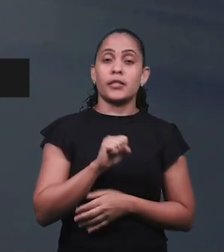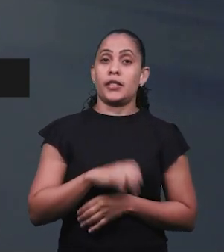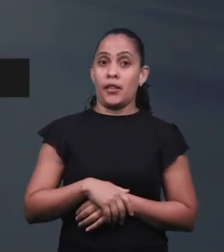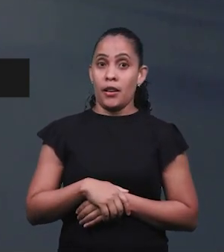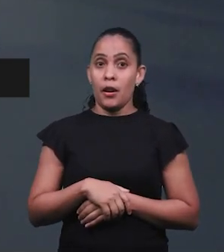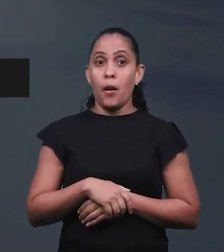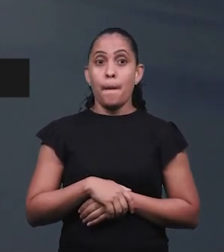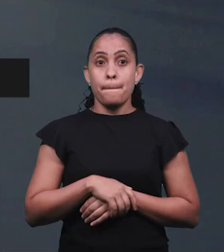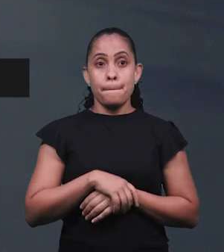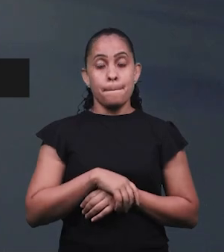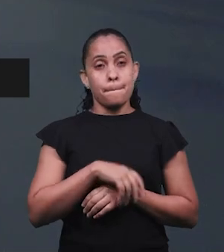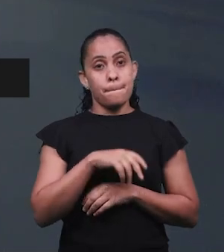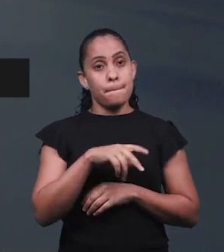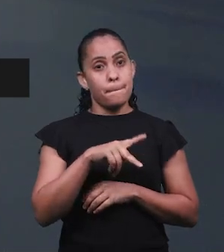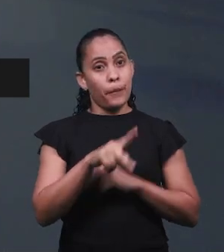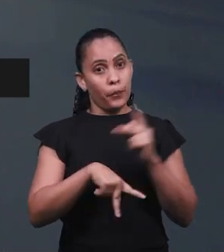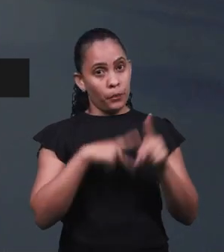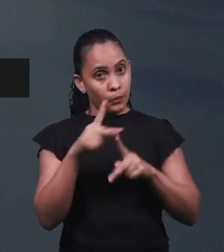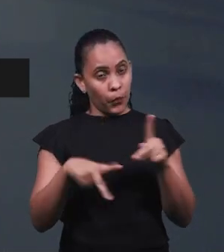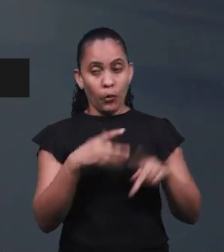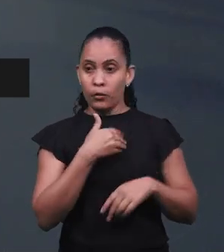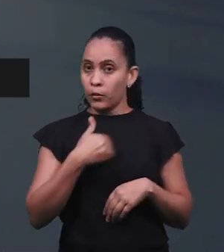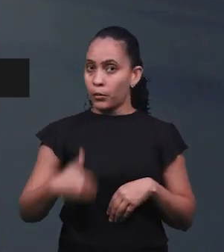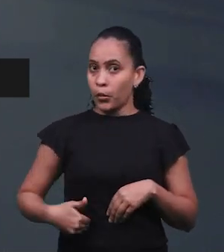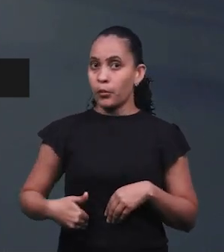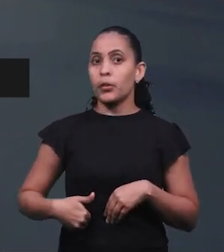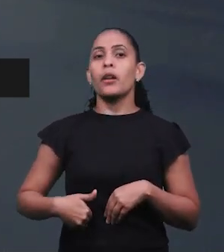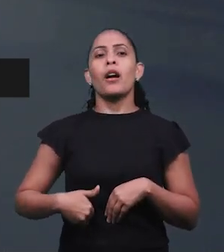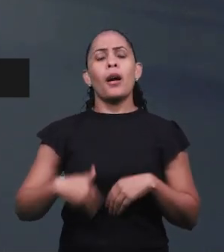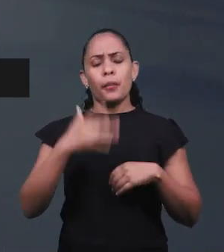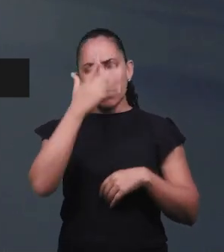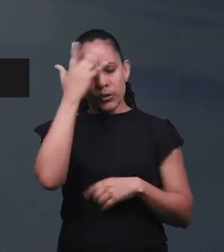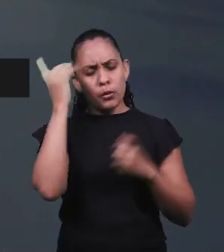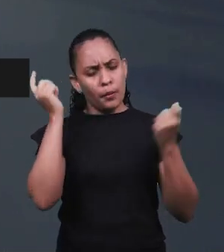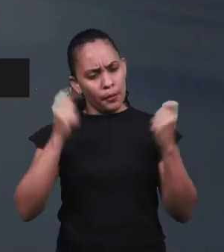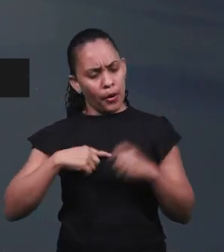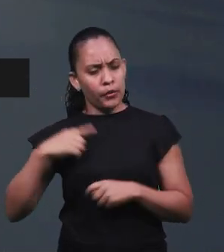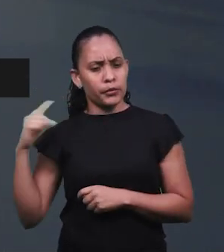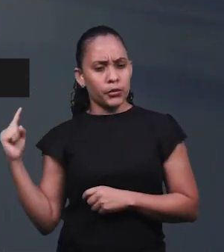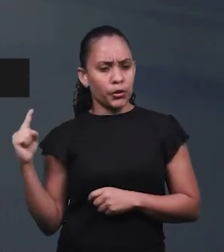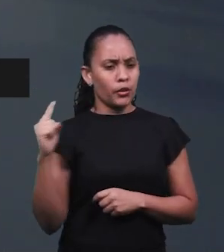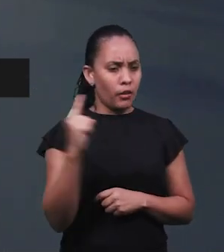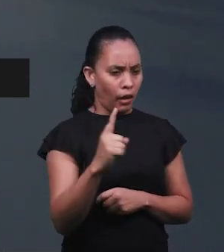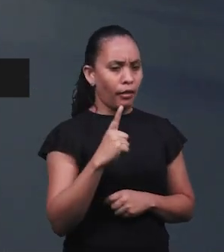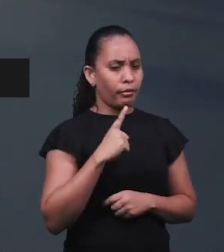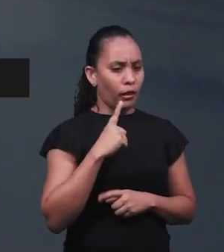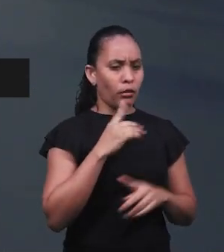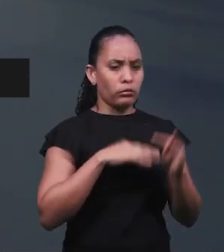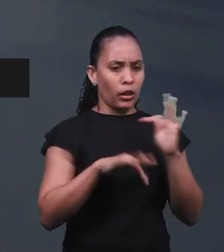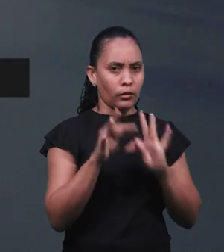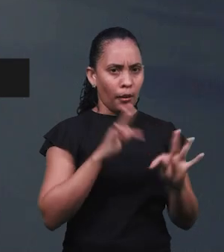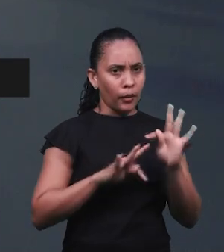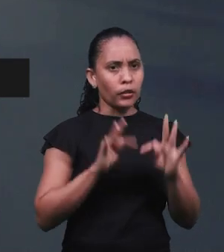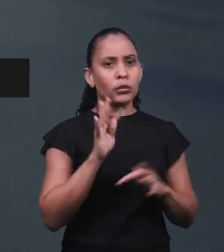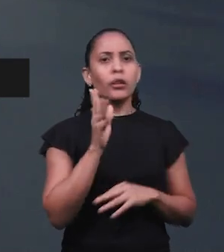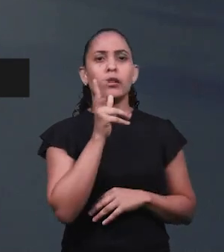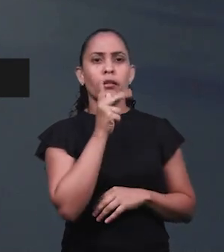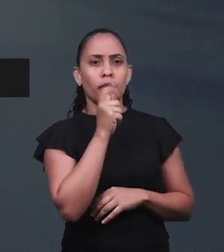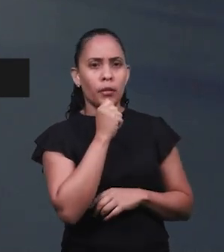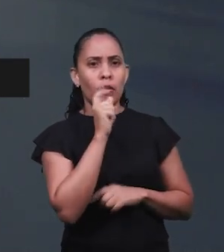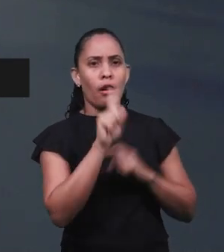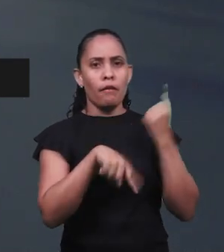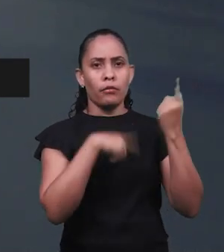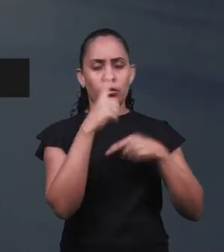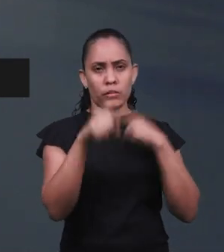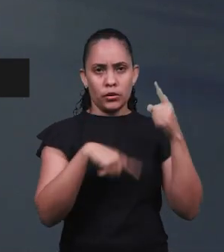E que, então, qualquer paciente tem condição de ter o tratamento e retardar a evolução